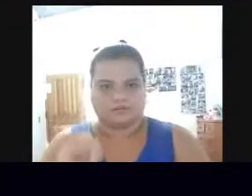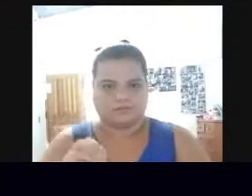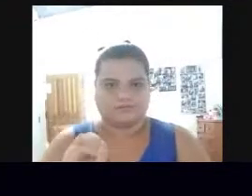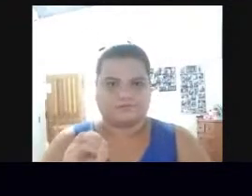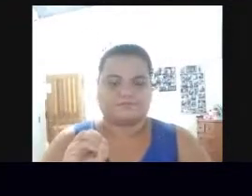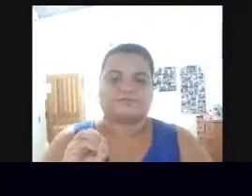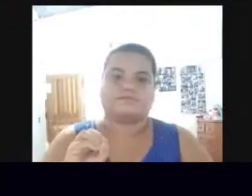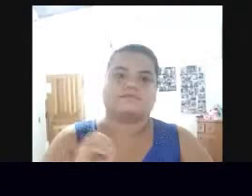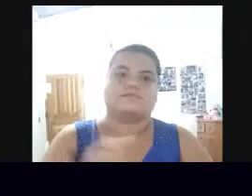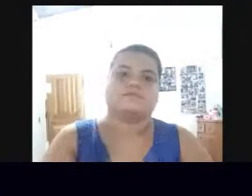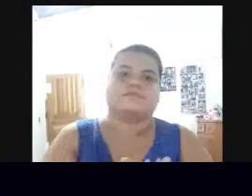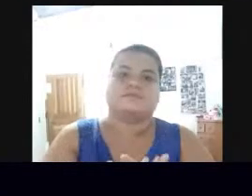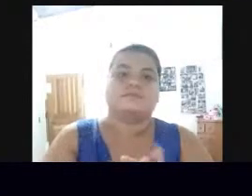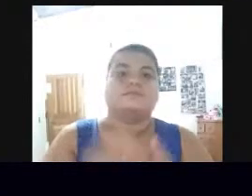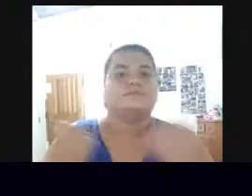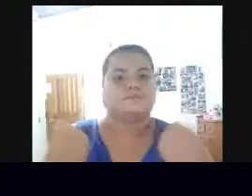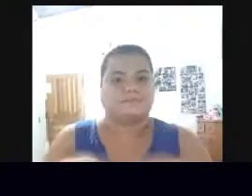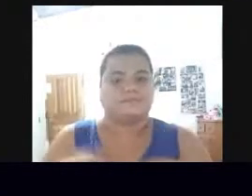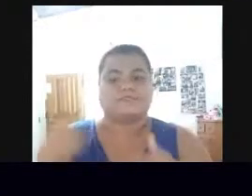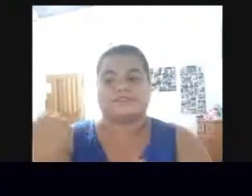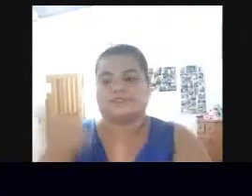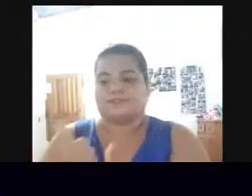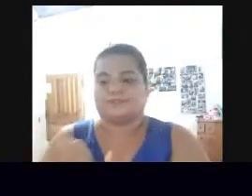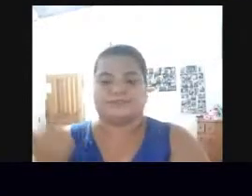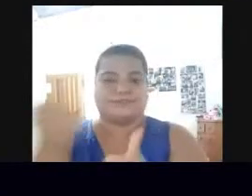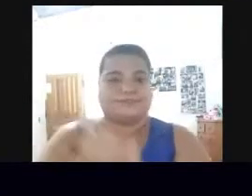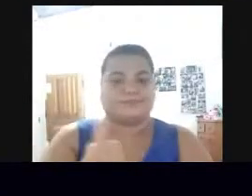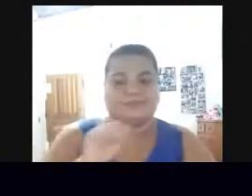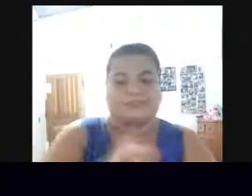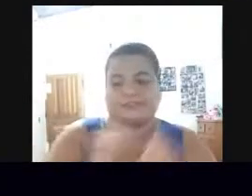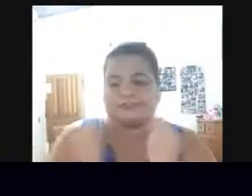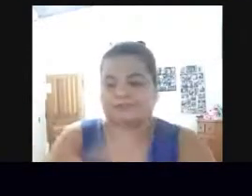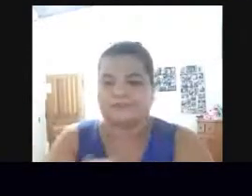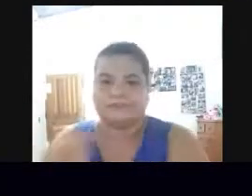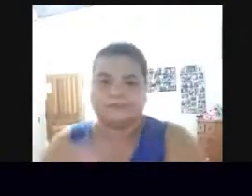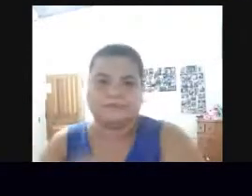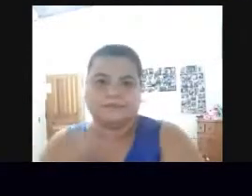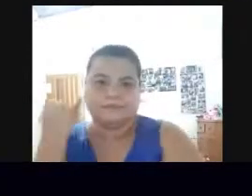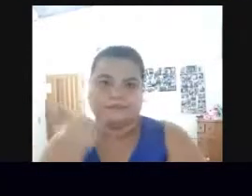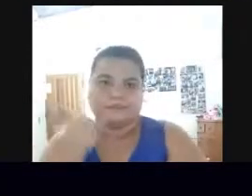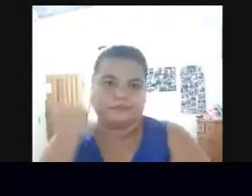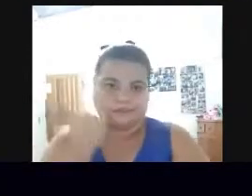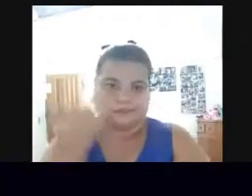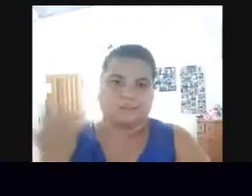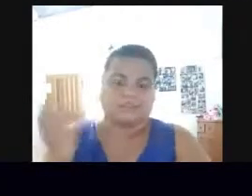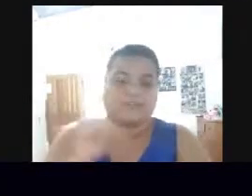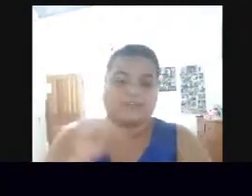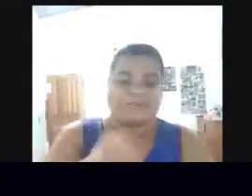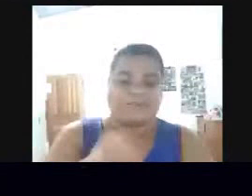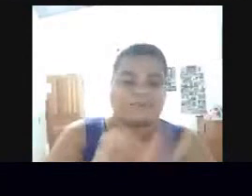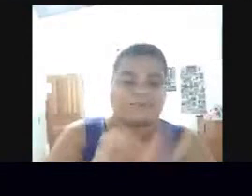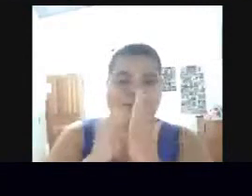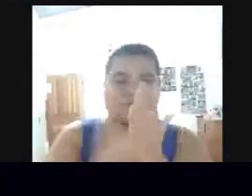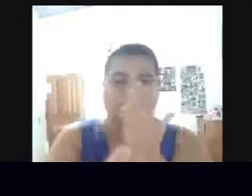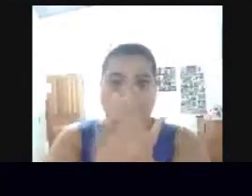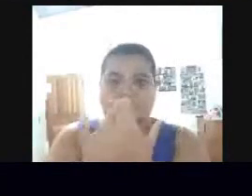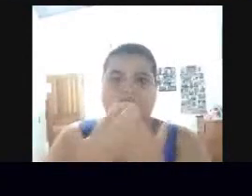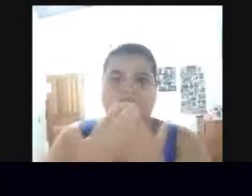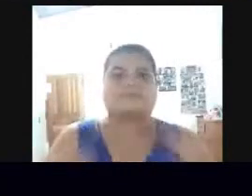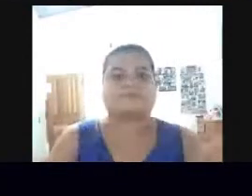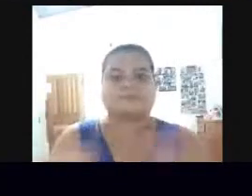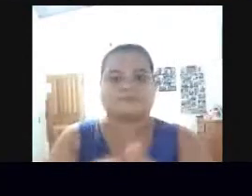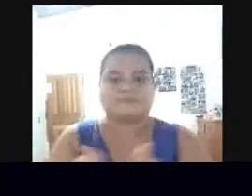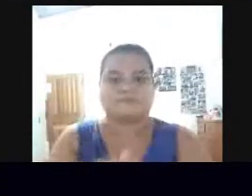gente vai ter que substituir por outros alimentos para adequar esse aporte nutricional. E a outra pergunta que ela fez é a questão de se ela pode